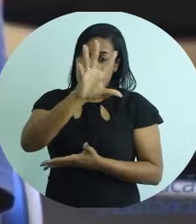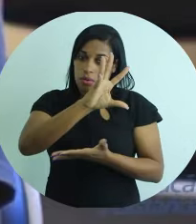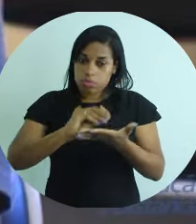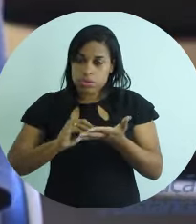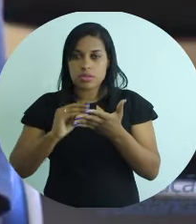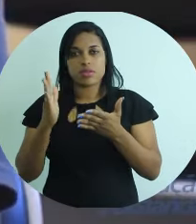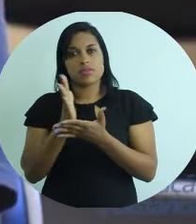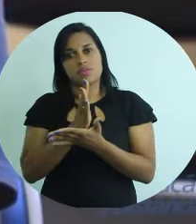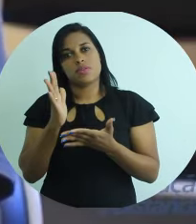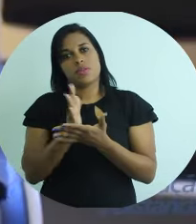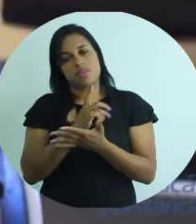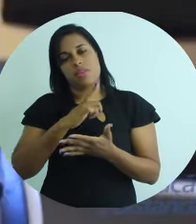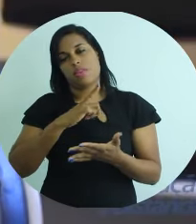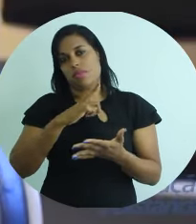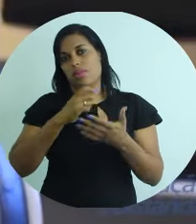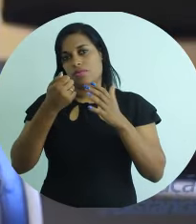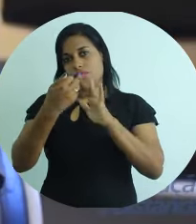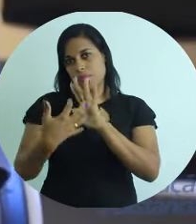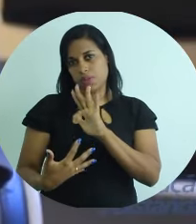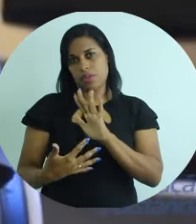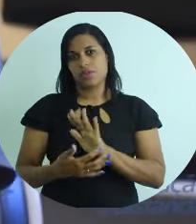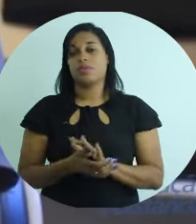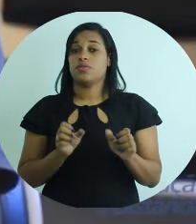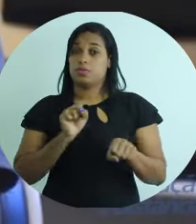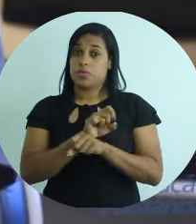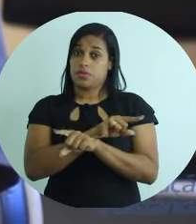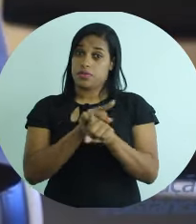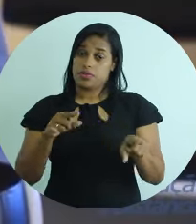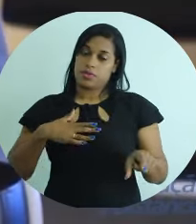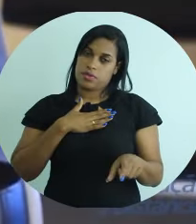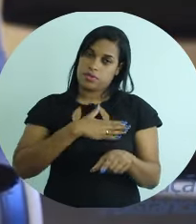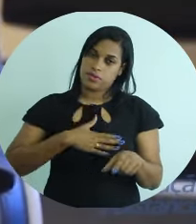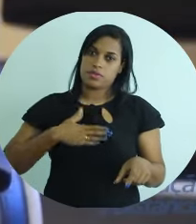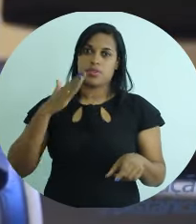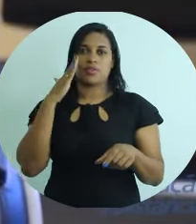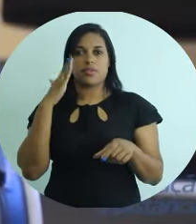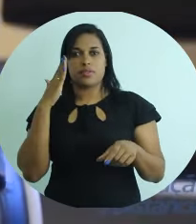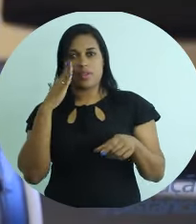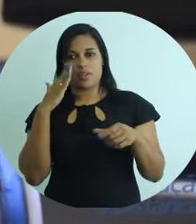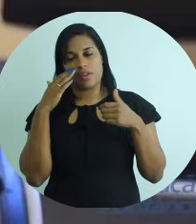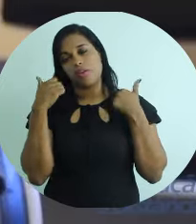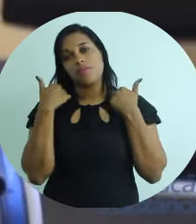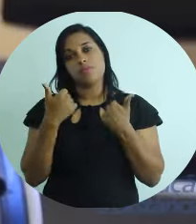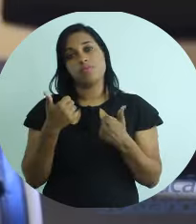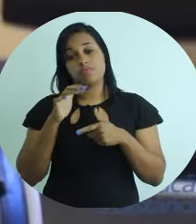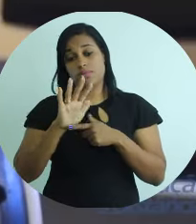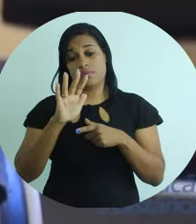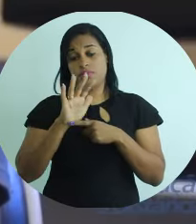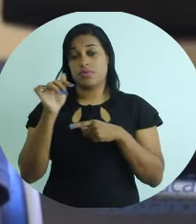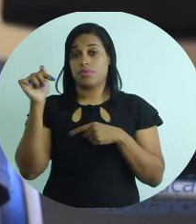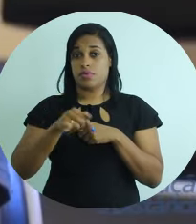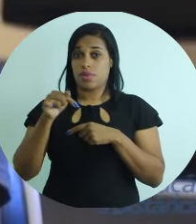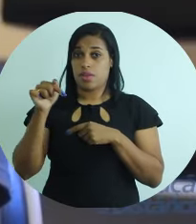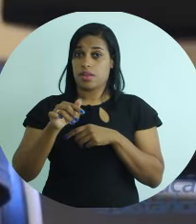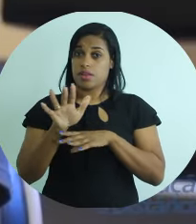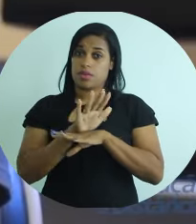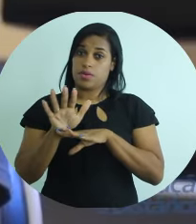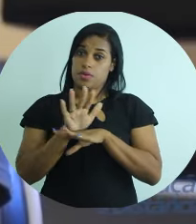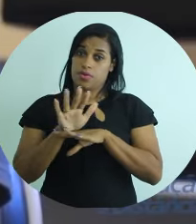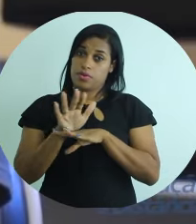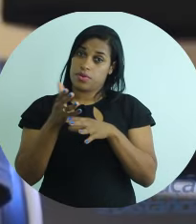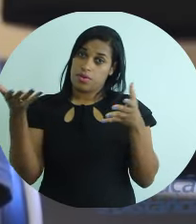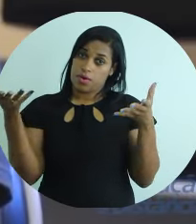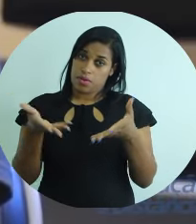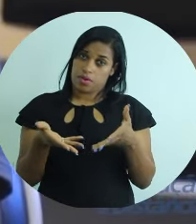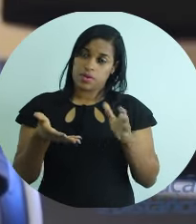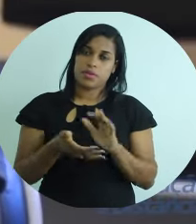GIMP você encontra no seu caderno também. Então, espero que você tenha gostado, espero que você tenha entendido aquilo que eu mostrei aqui no vídeo agora há